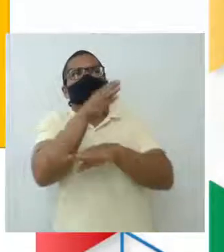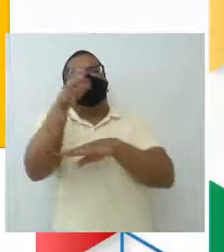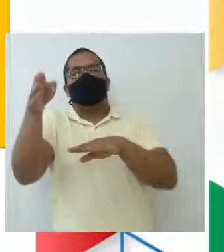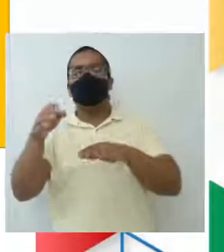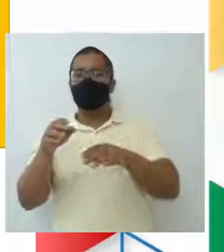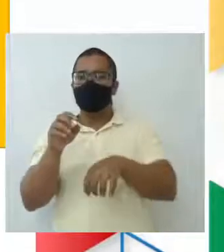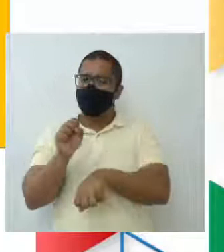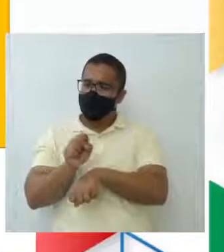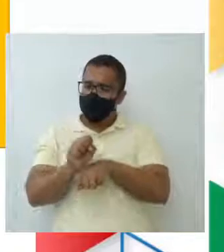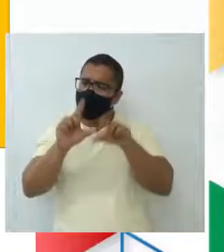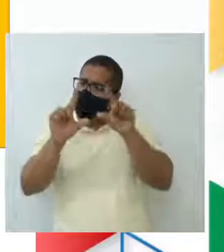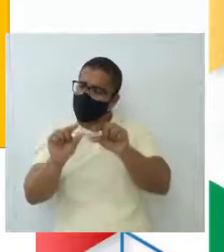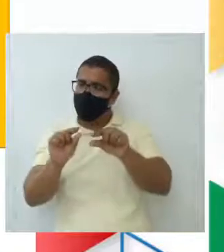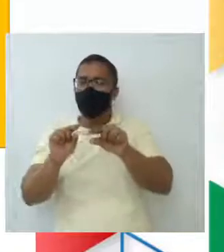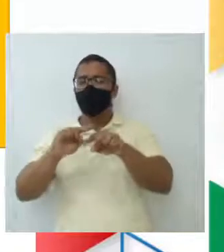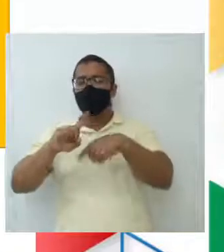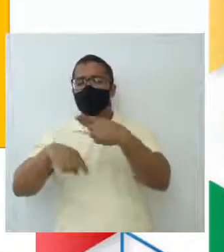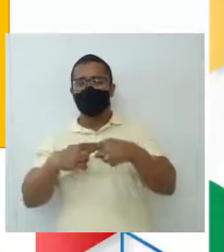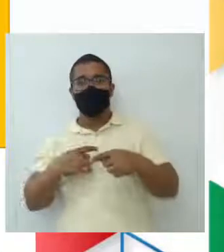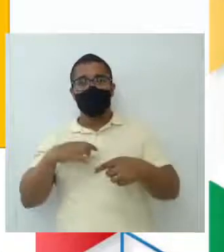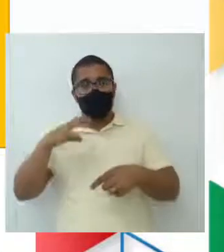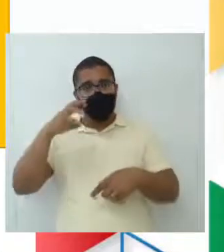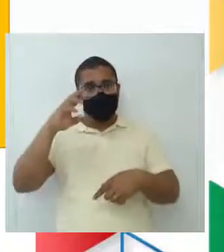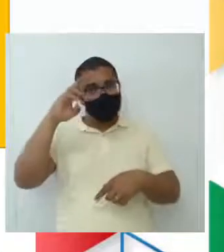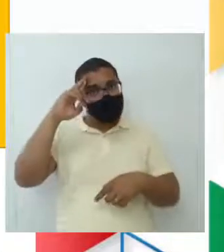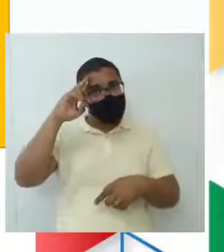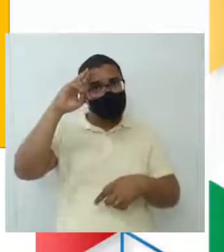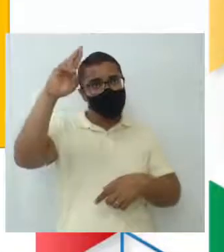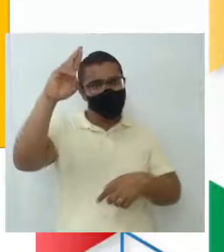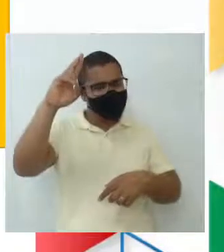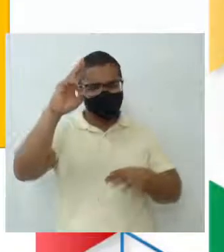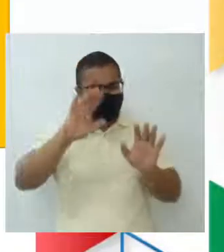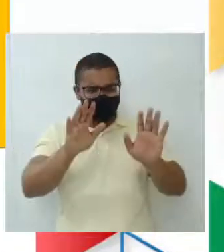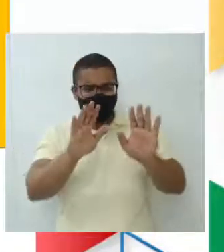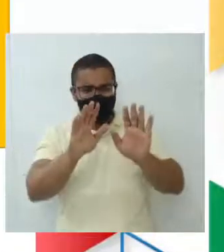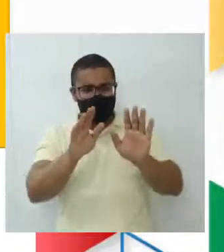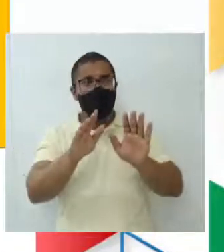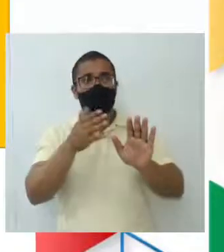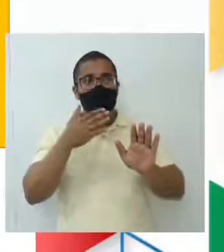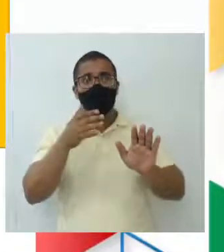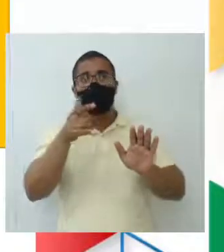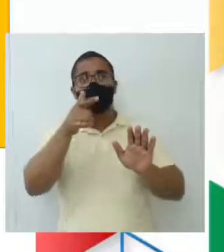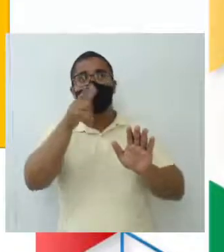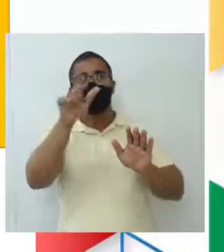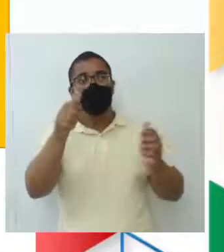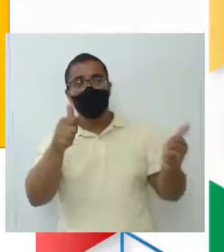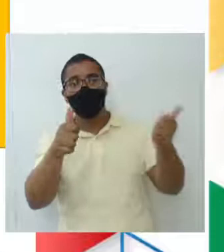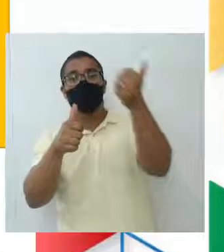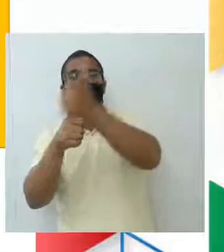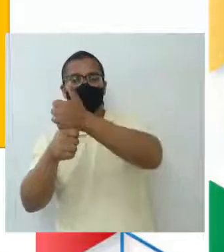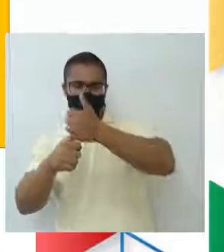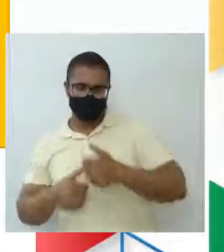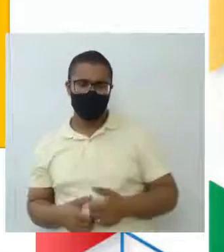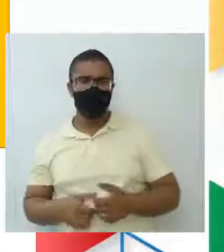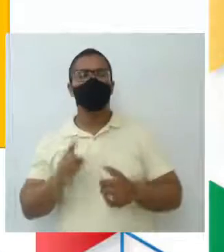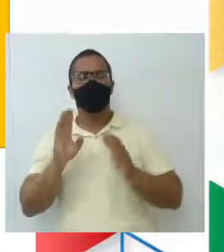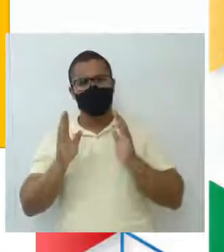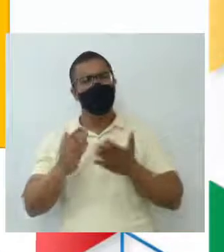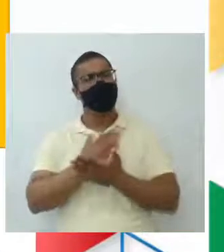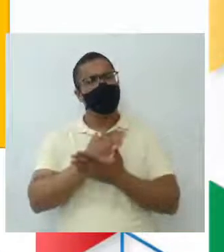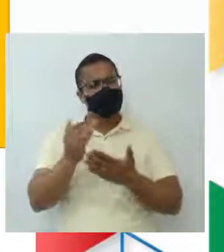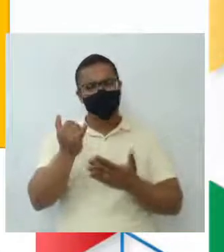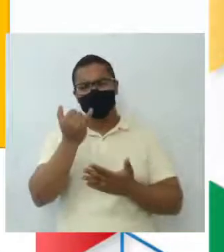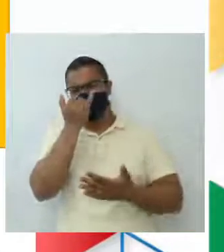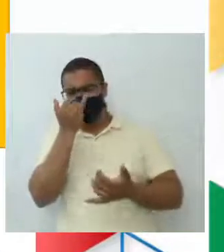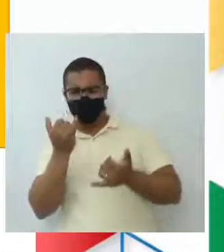mesmo ano, renunciou à direção de sua ordem. Então é importante lembrar que ele já está doente, decepcionado com alguns